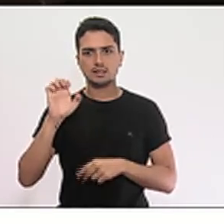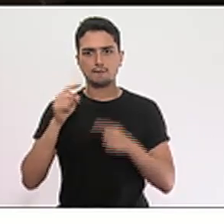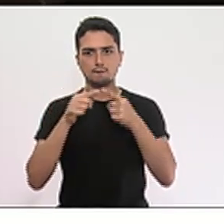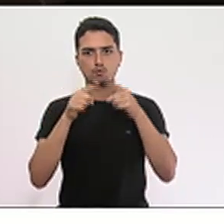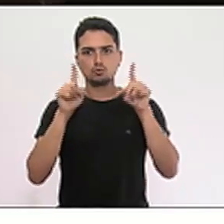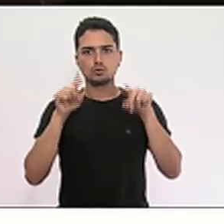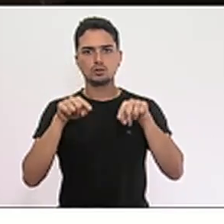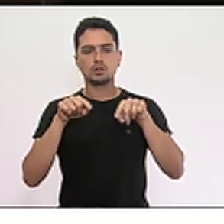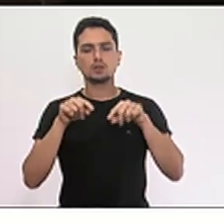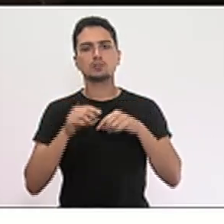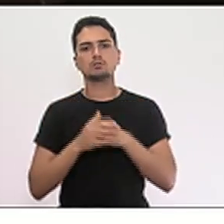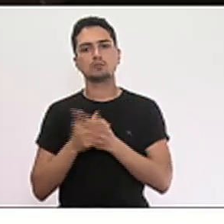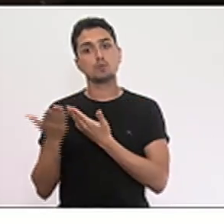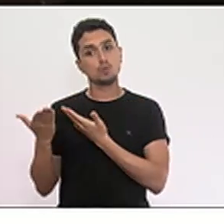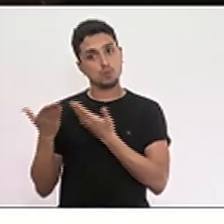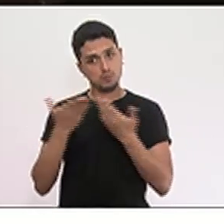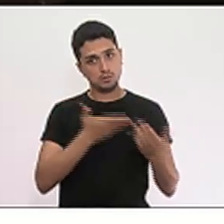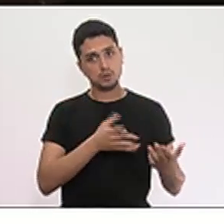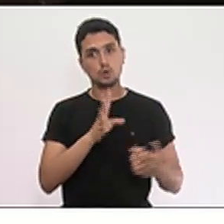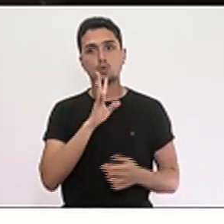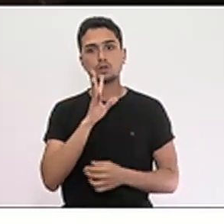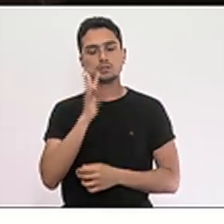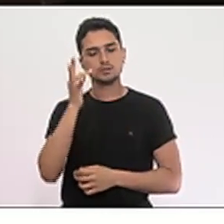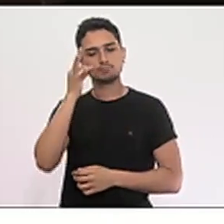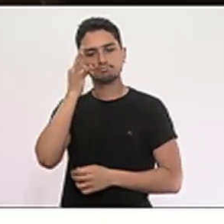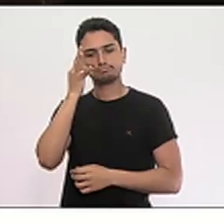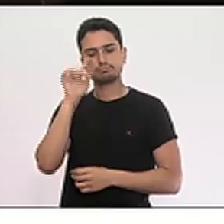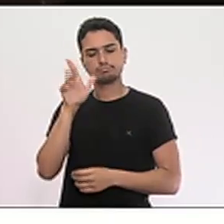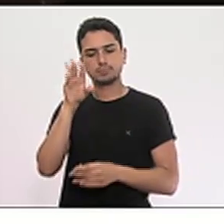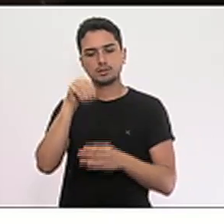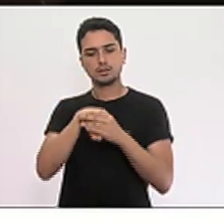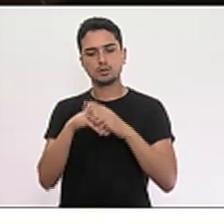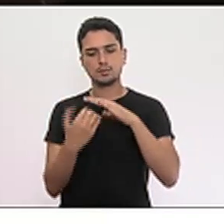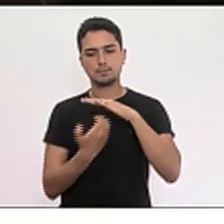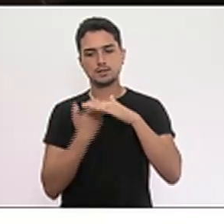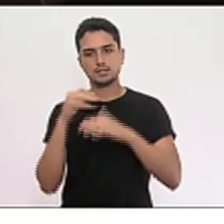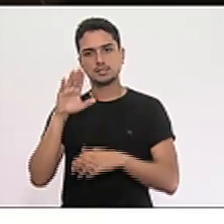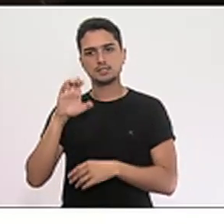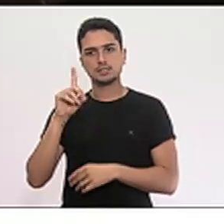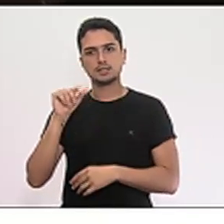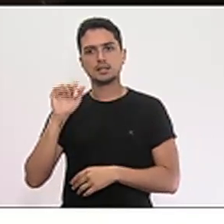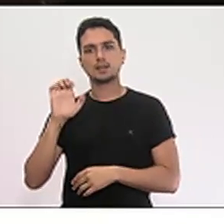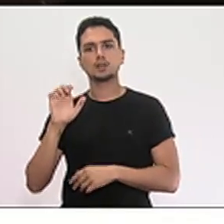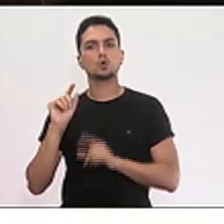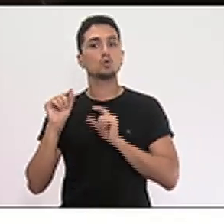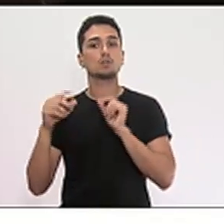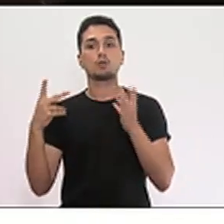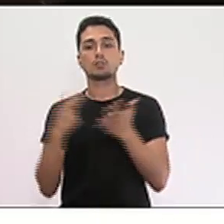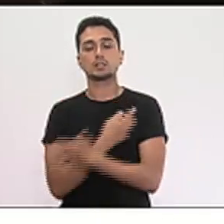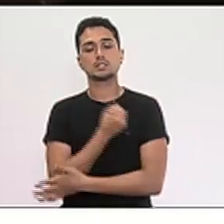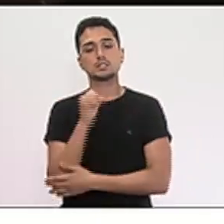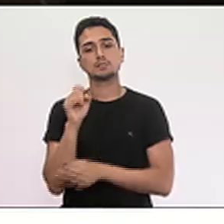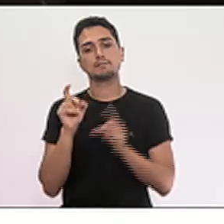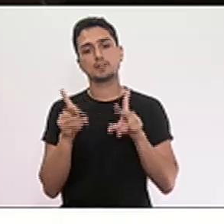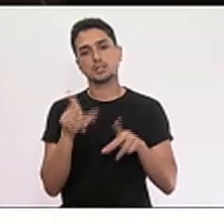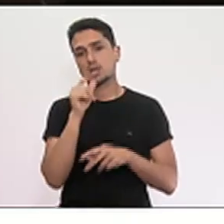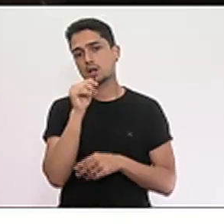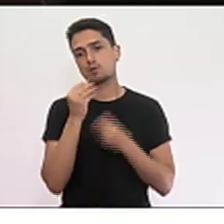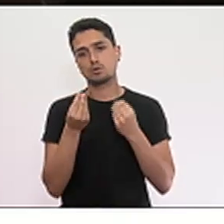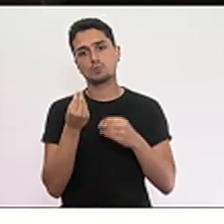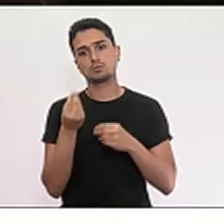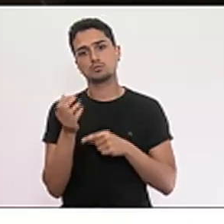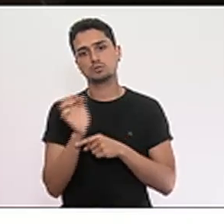a SEDAI, saber o que é a SEDAI e as consequências da venda da água do Estado. E eu tenho certeza que ele